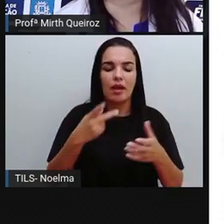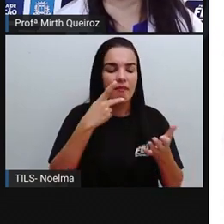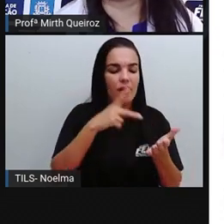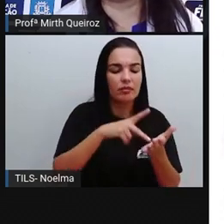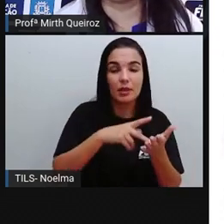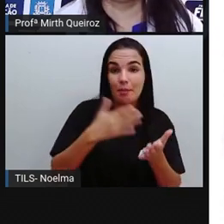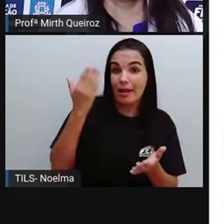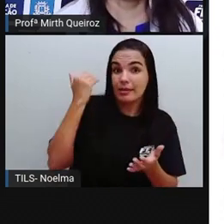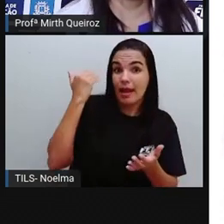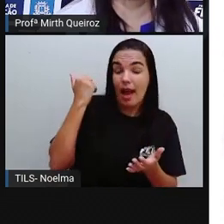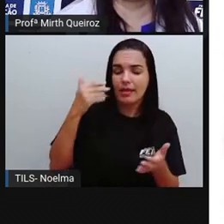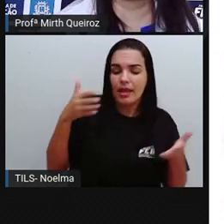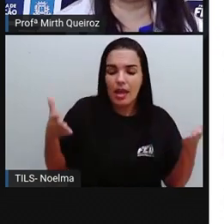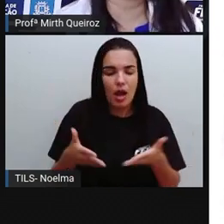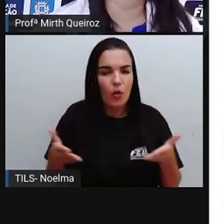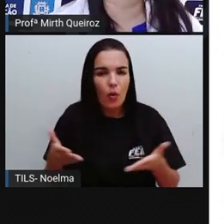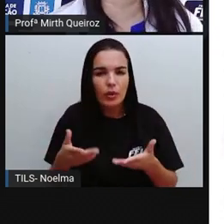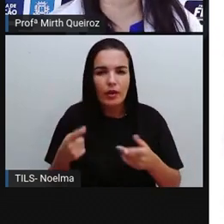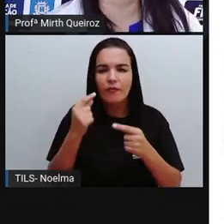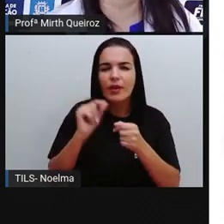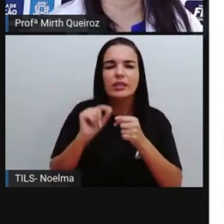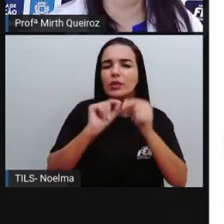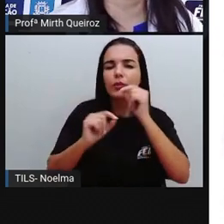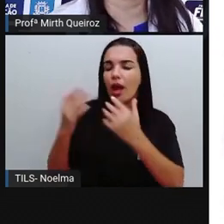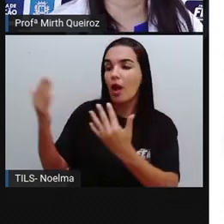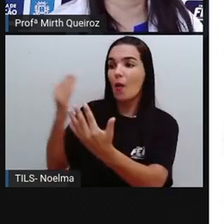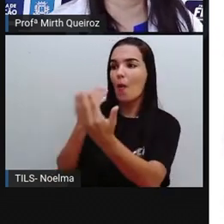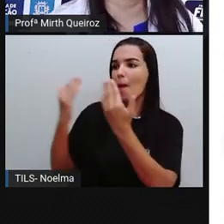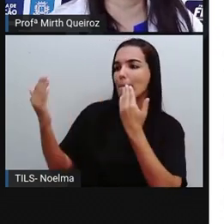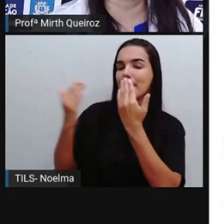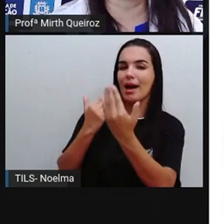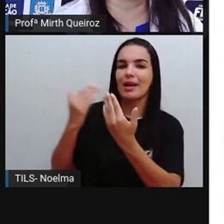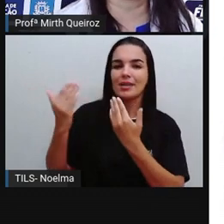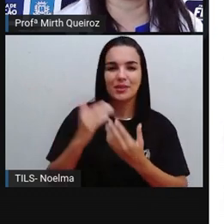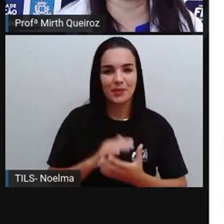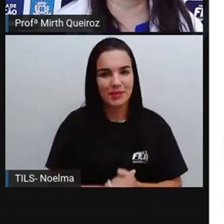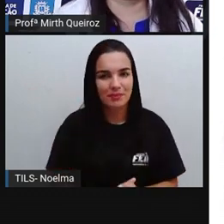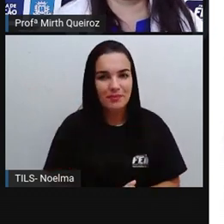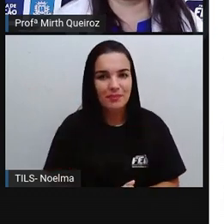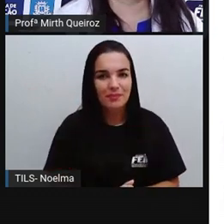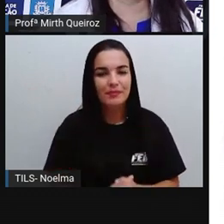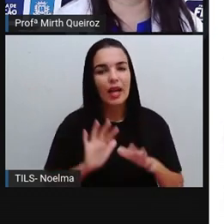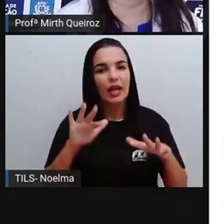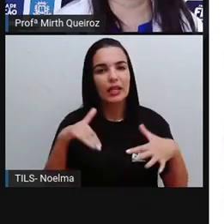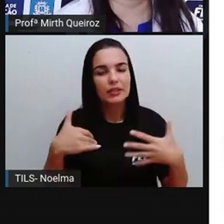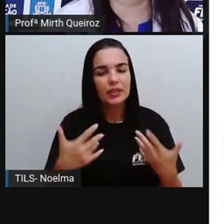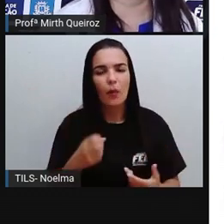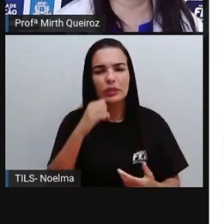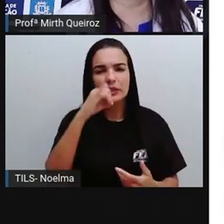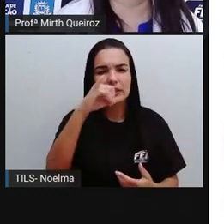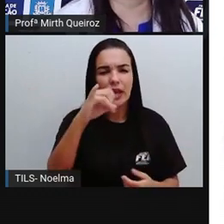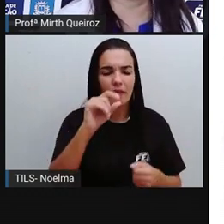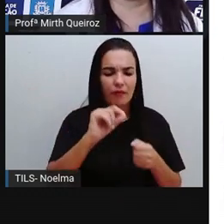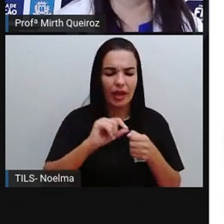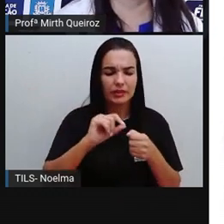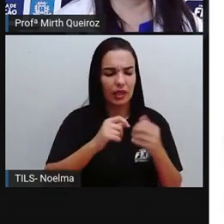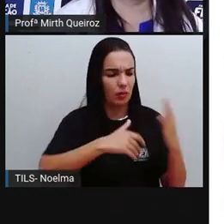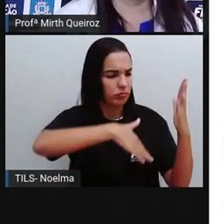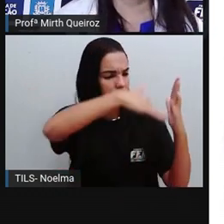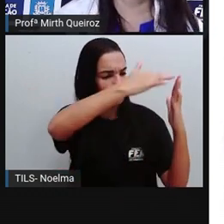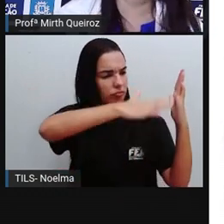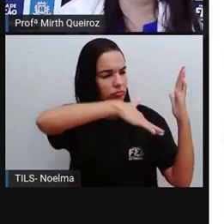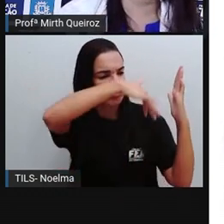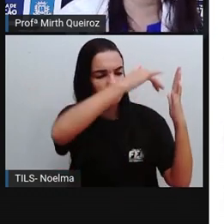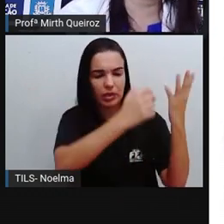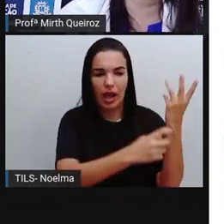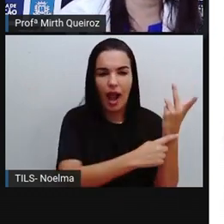realidade contemporânea. E isso é interessante a gente analisar, né? Como eu disse para vocês, ao ser feita uma obra de arte,